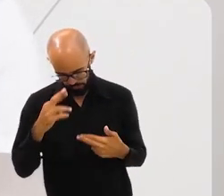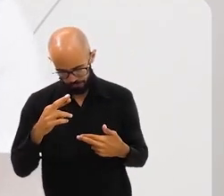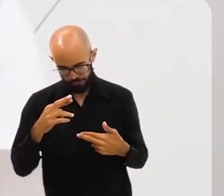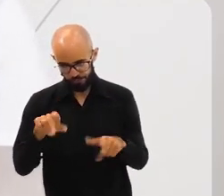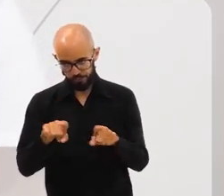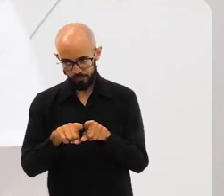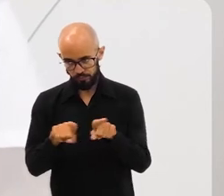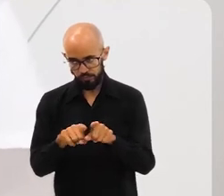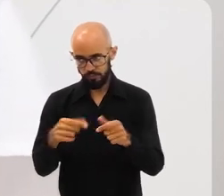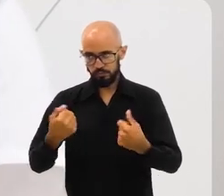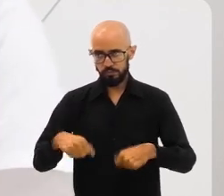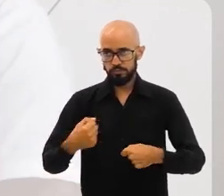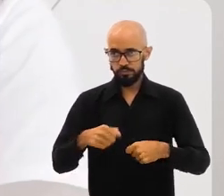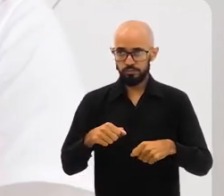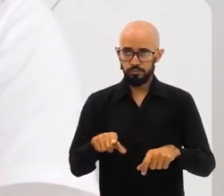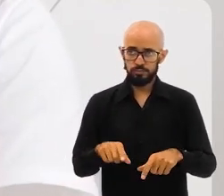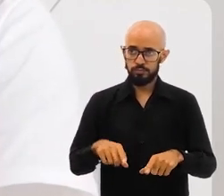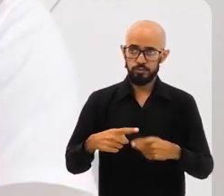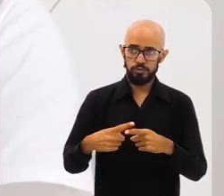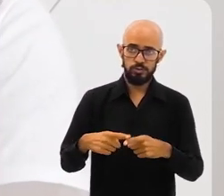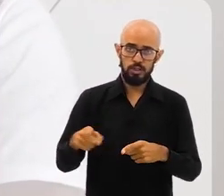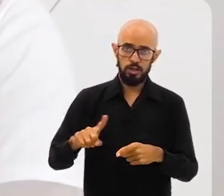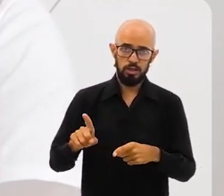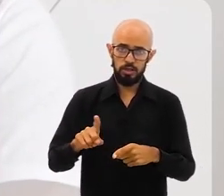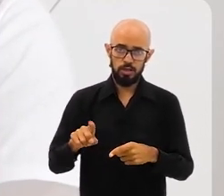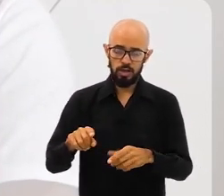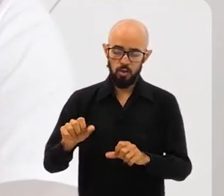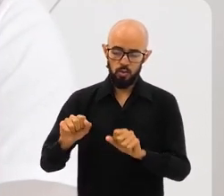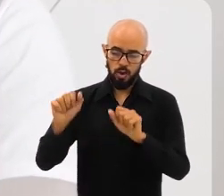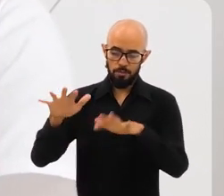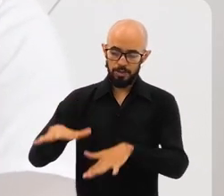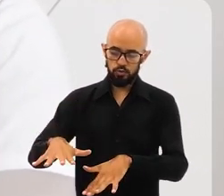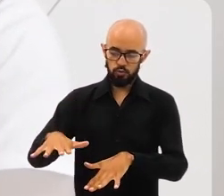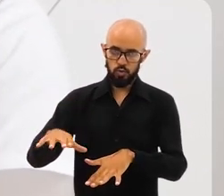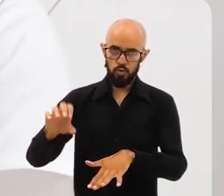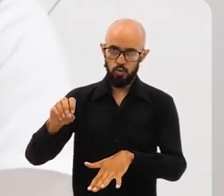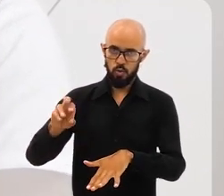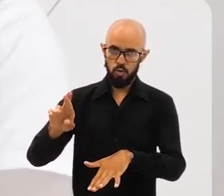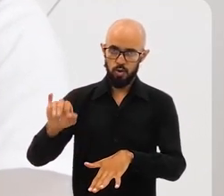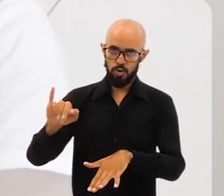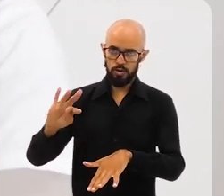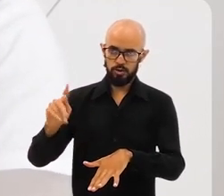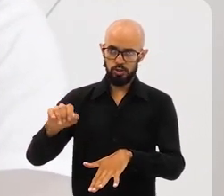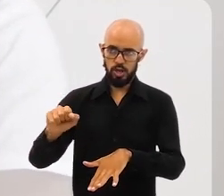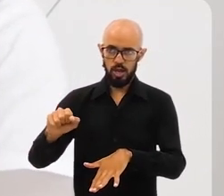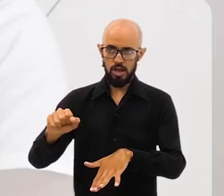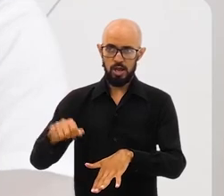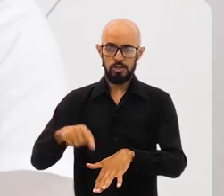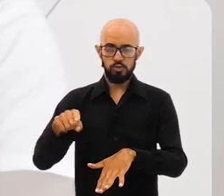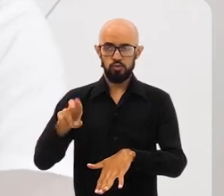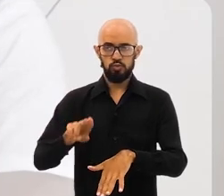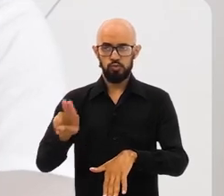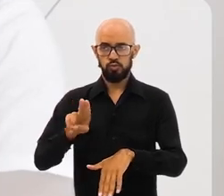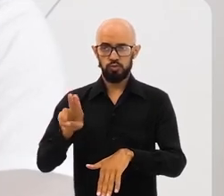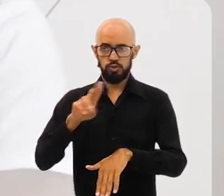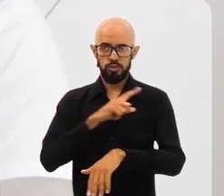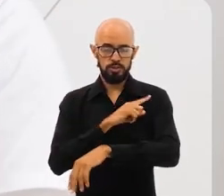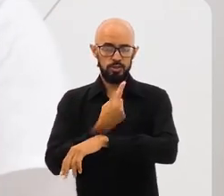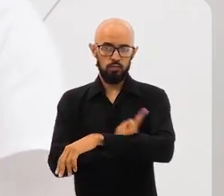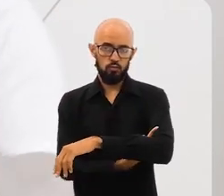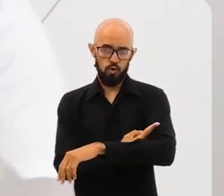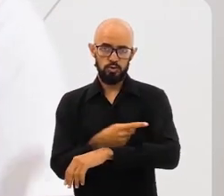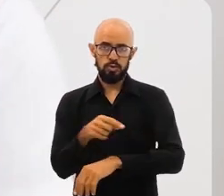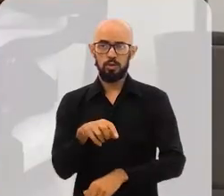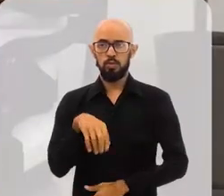respeitoso até necessário porque eu abalar ou não consagra a lixa e a gente utiliza na verdade dessa Essência dessa força